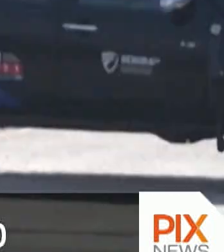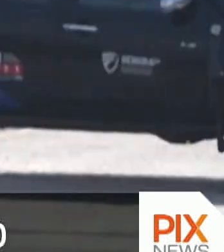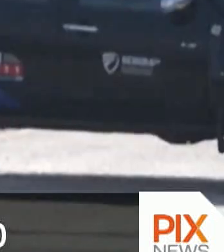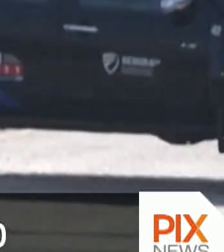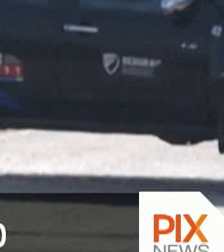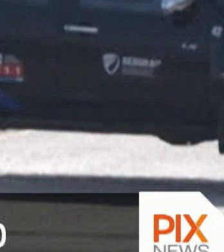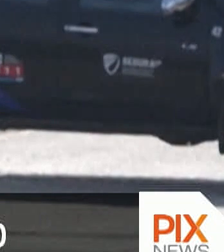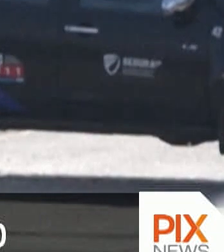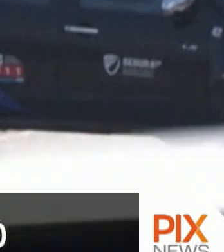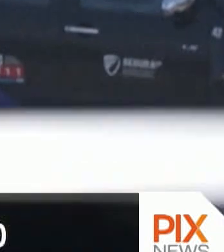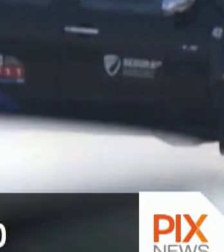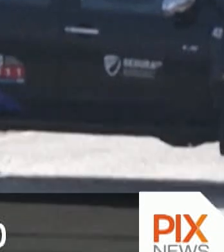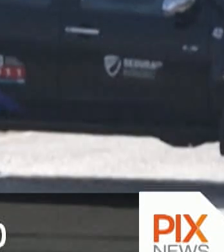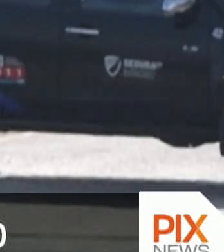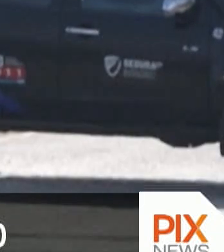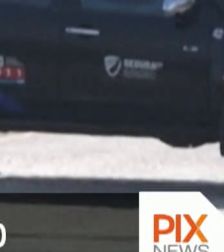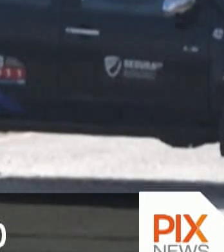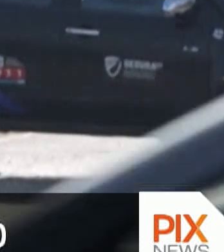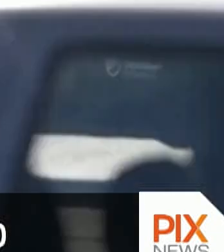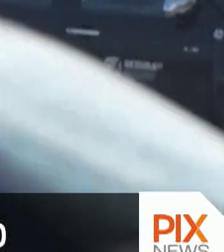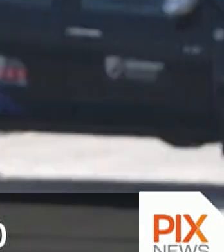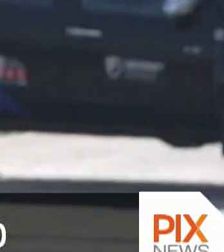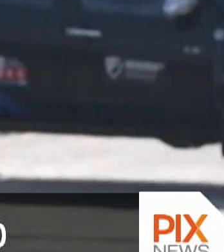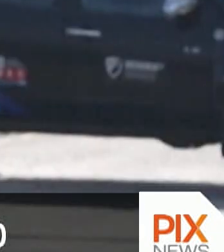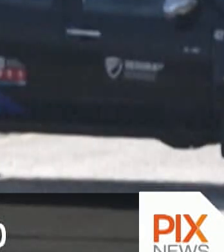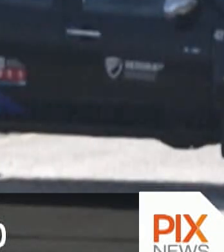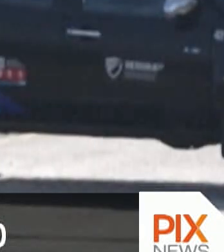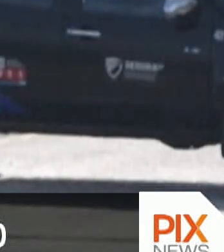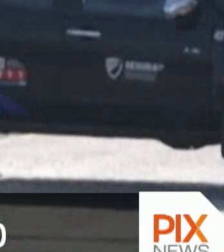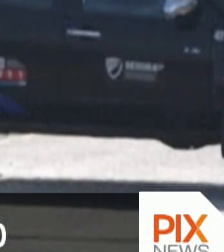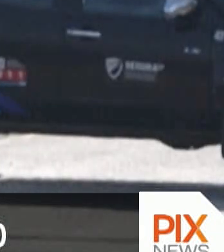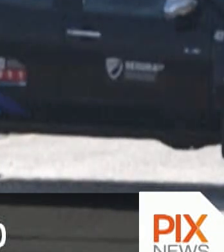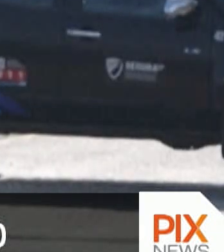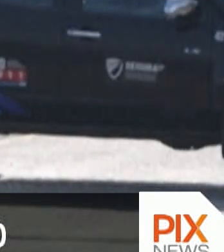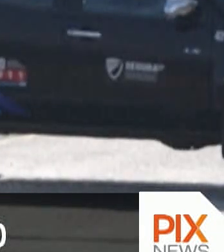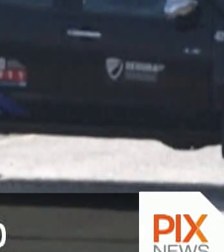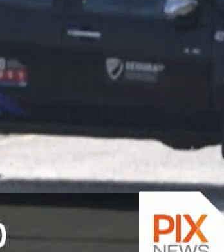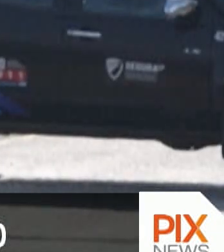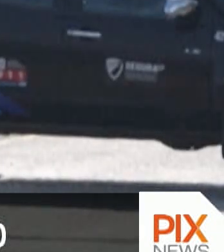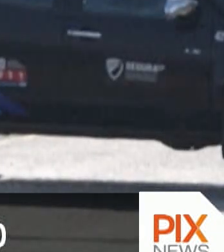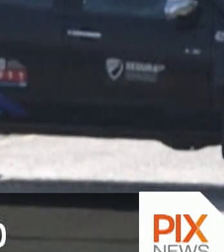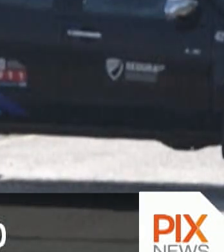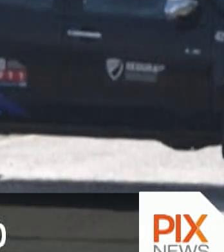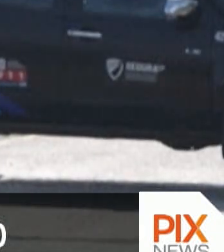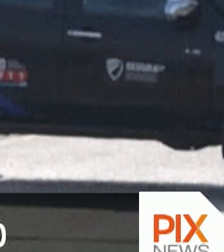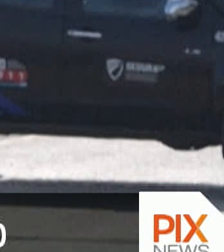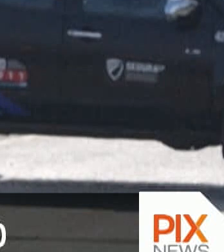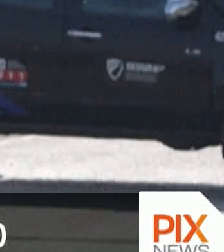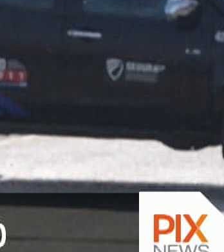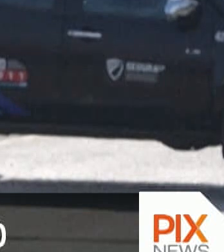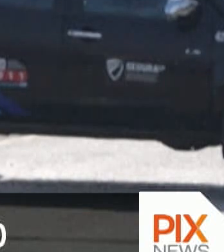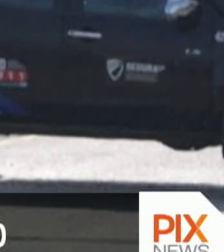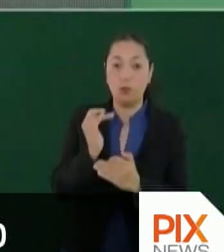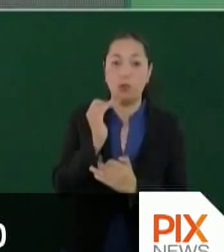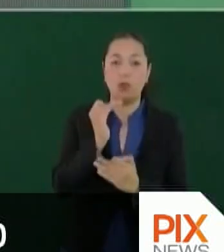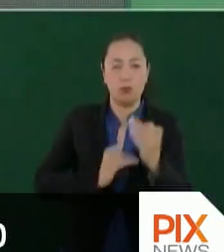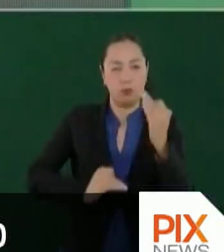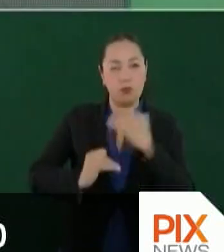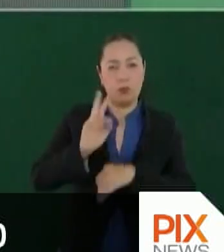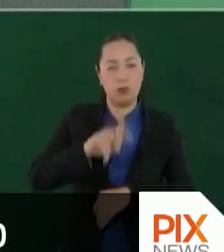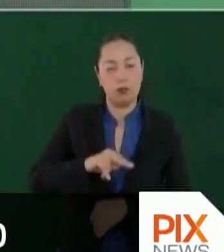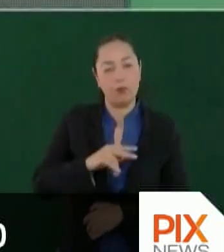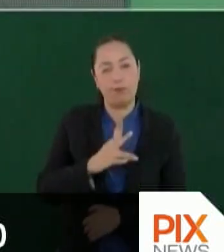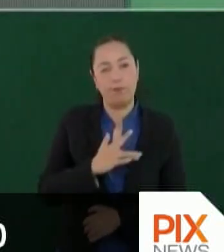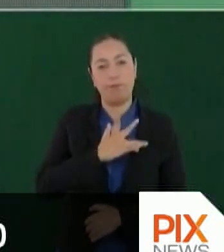diplomática na segunda-feira o presidente do México Andrés Manuel Lopes obrador atribuiu o episódio a uma combinação